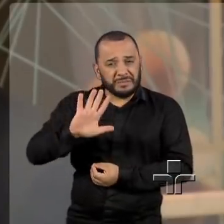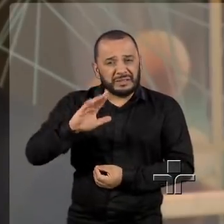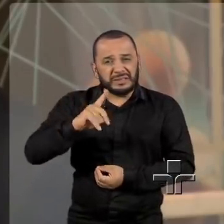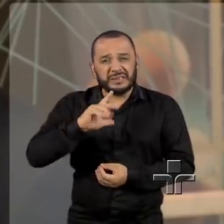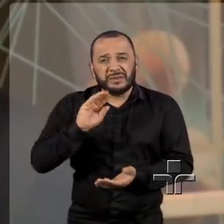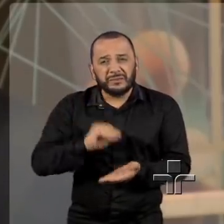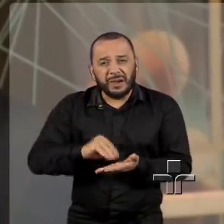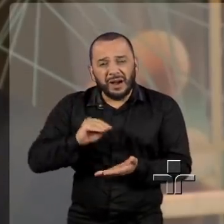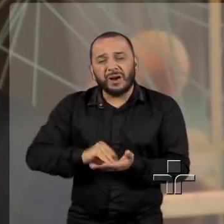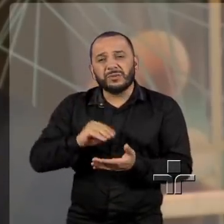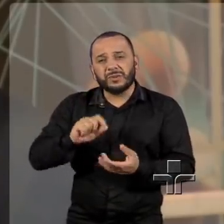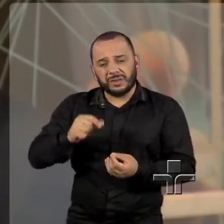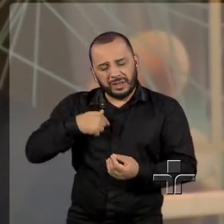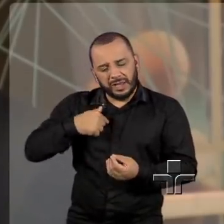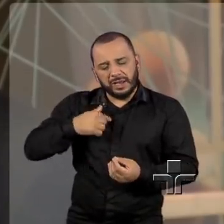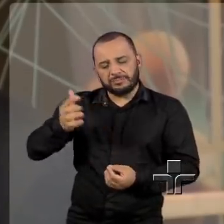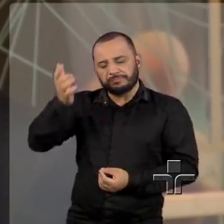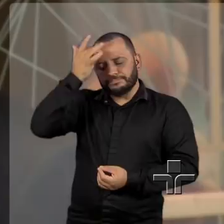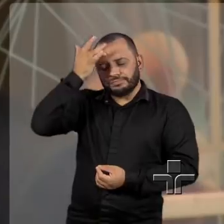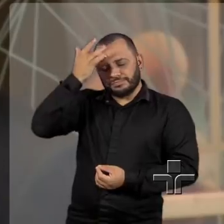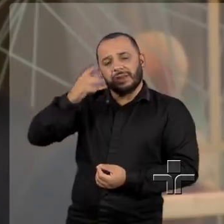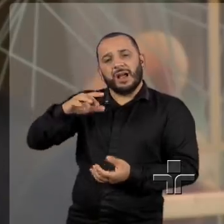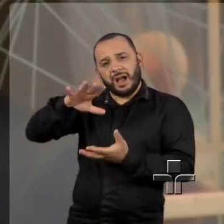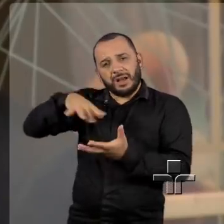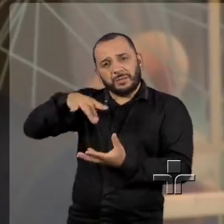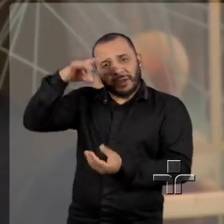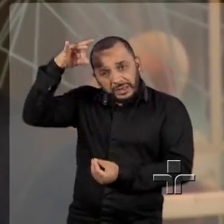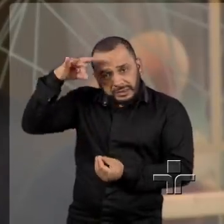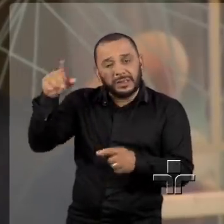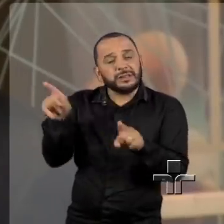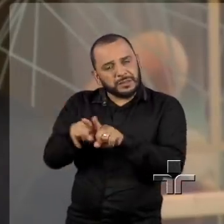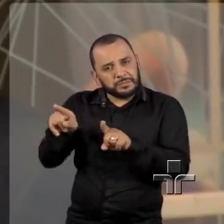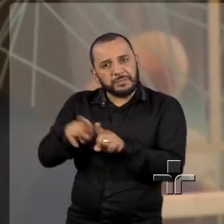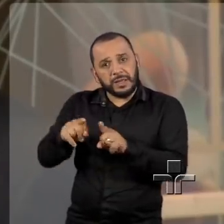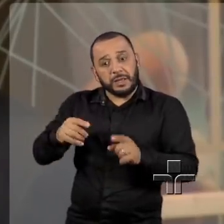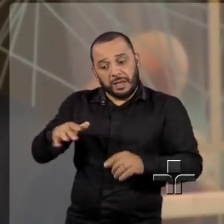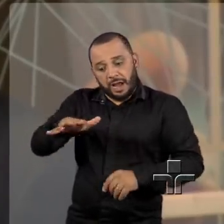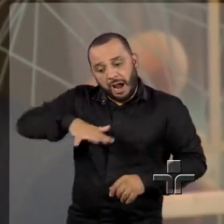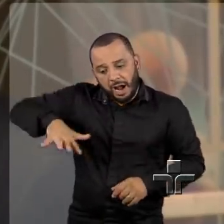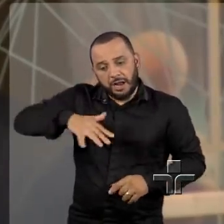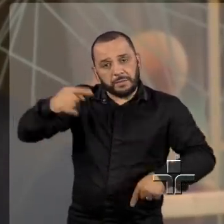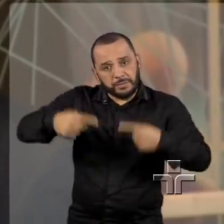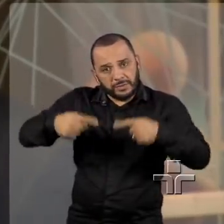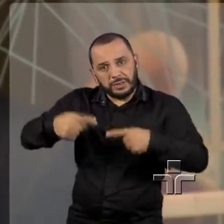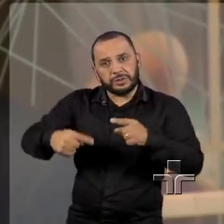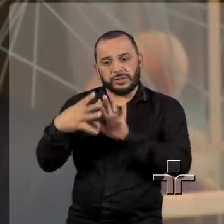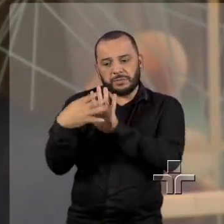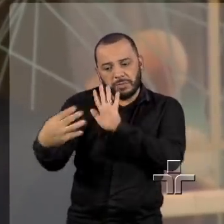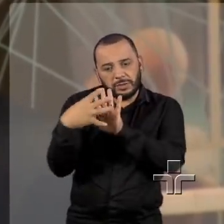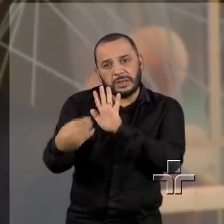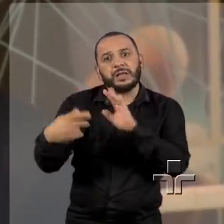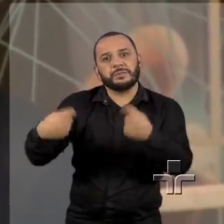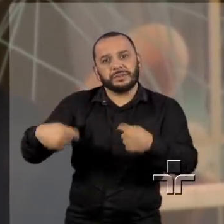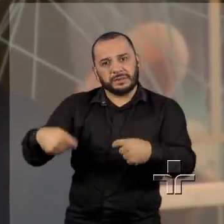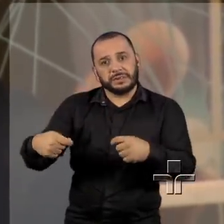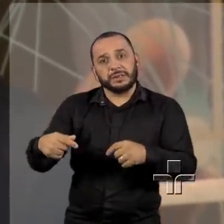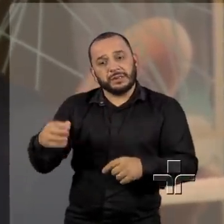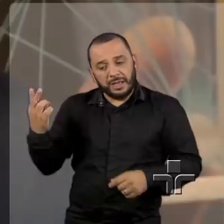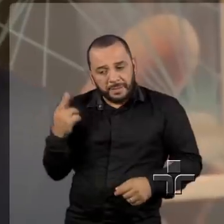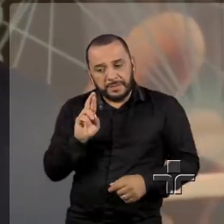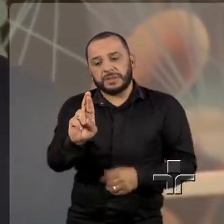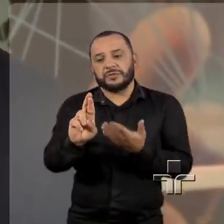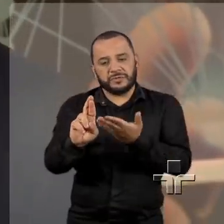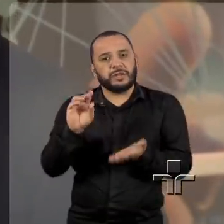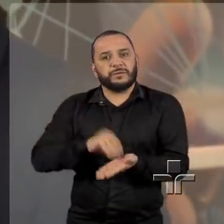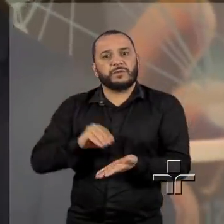alma democrática e uma melhoria da cultura política, passando essencialmente por melhorar a representatividade. Muito obrigada por